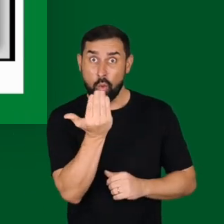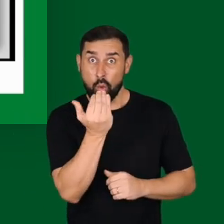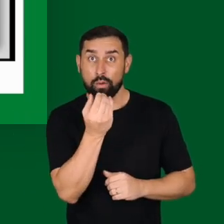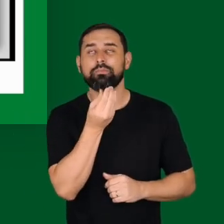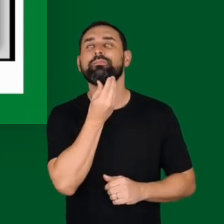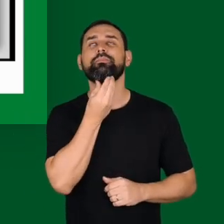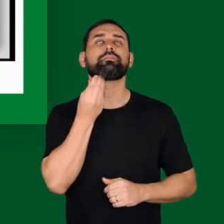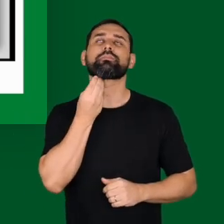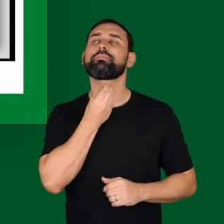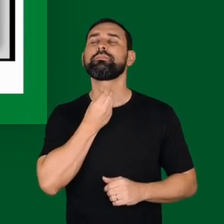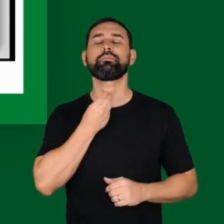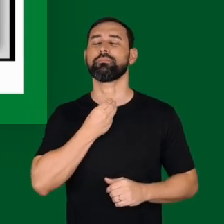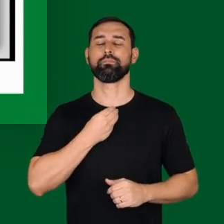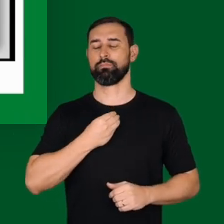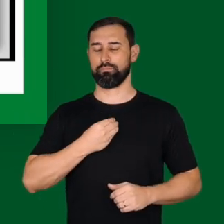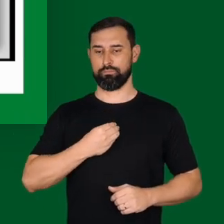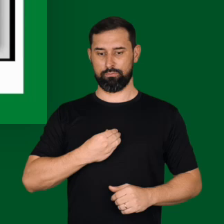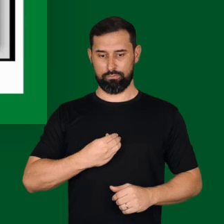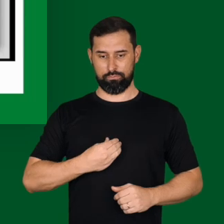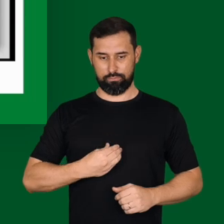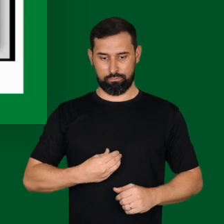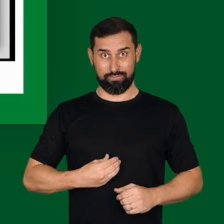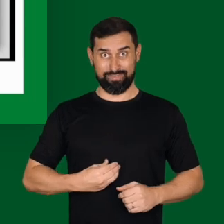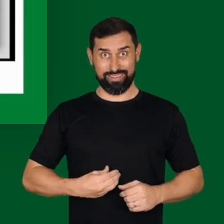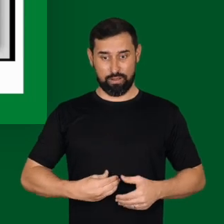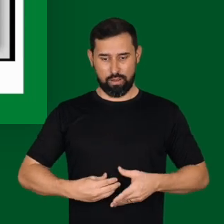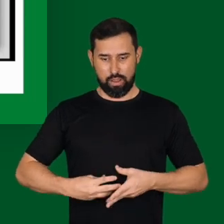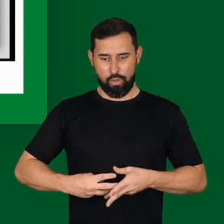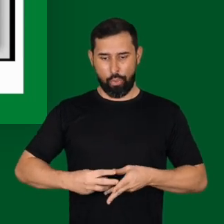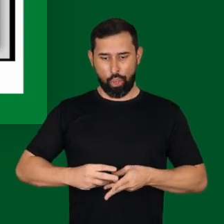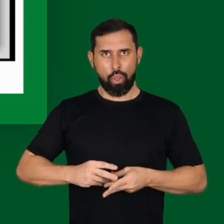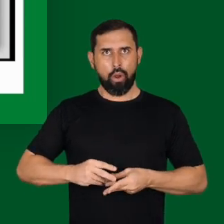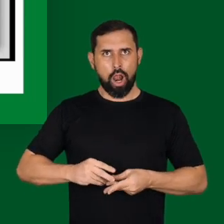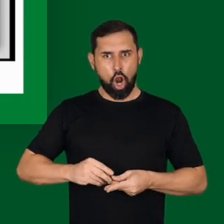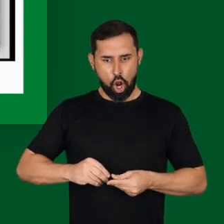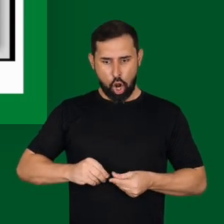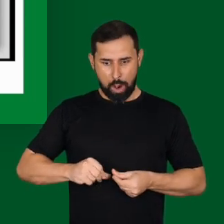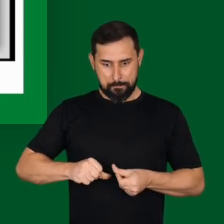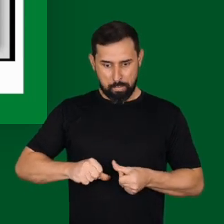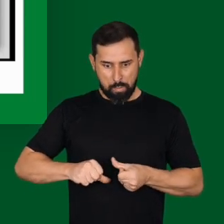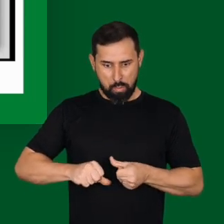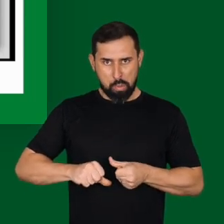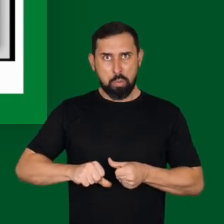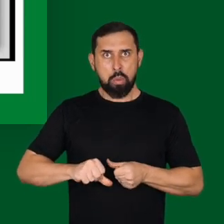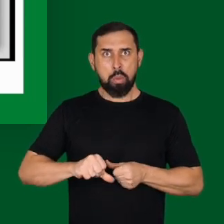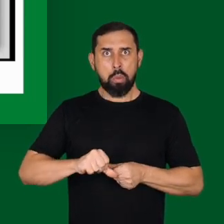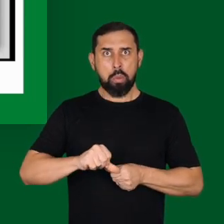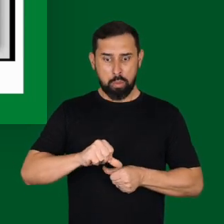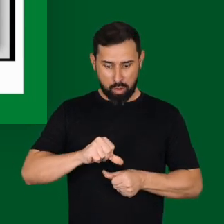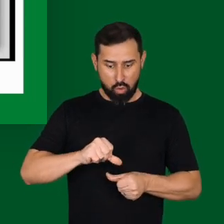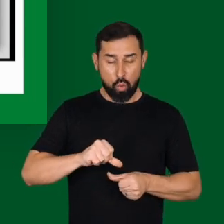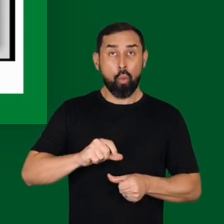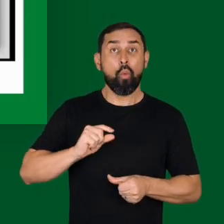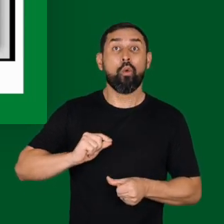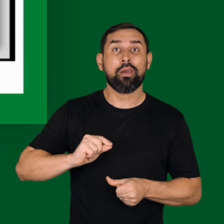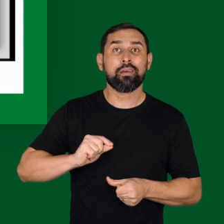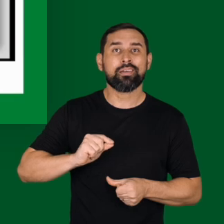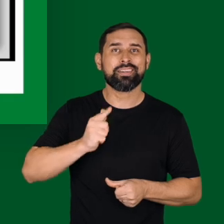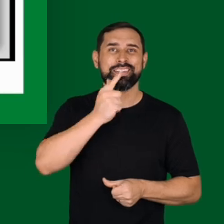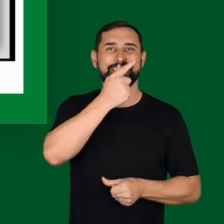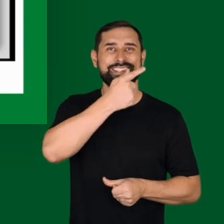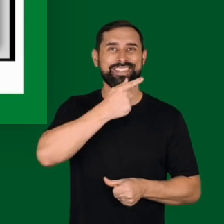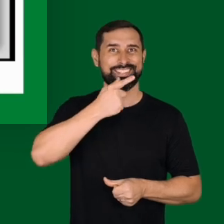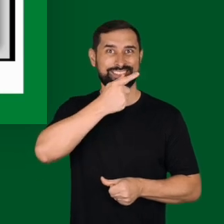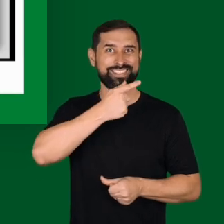o feijão, que são carboidratos, esses alimentos, eles serão absorvidos no nosso organismo